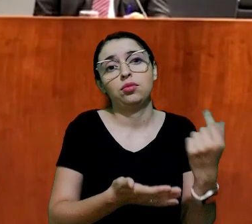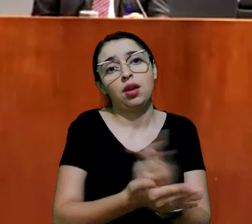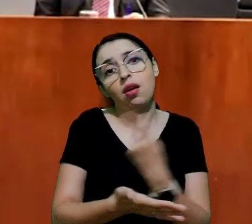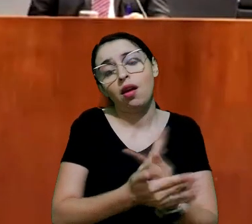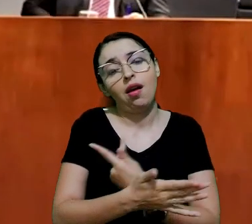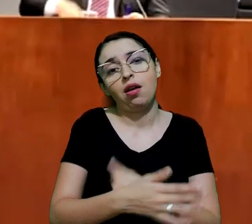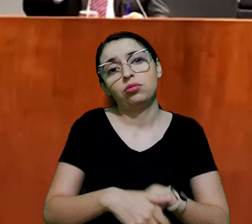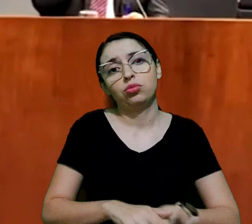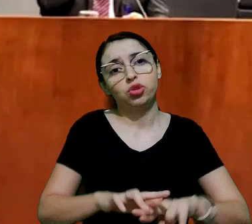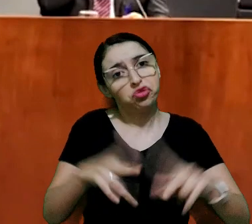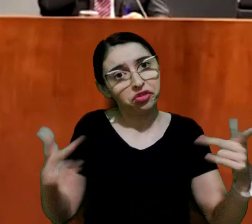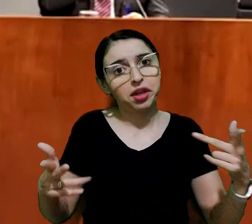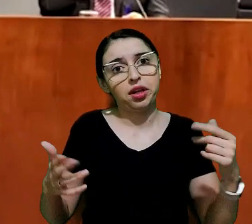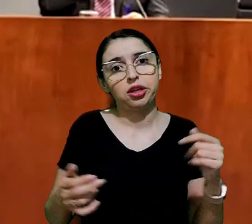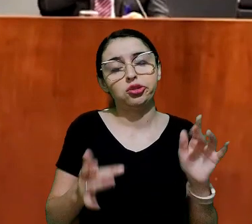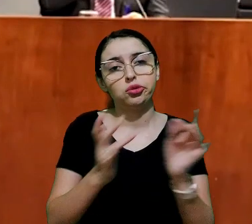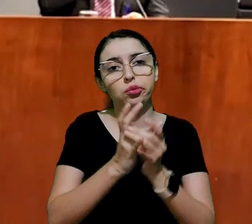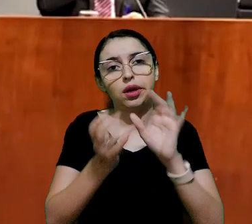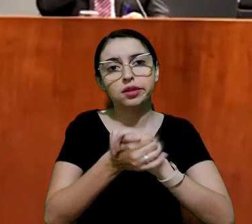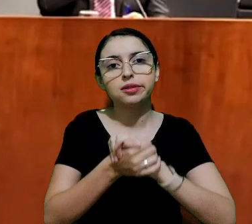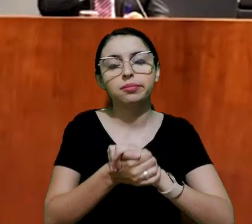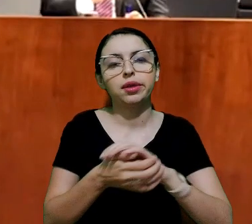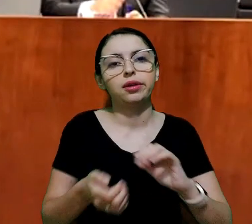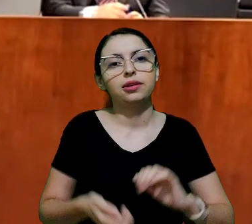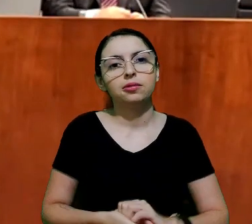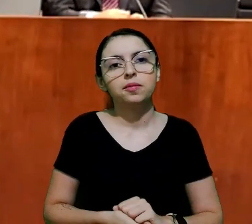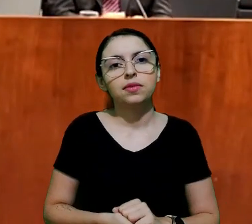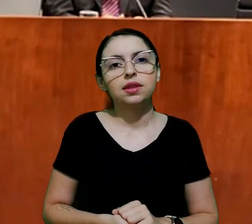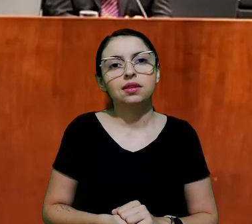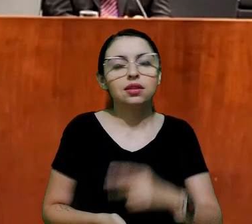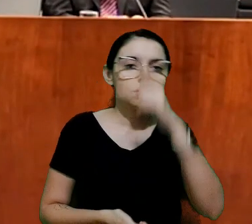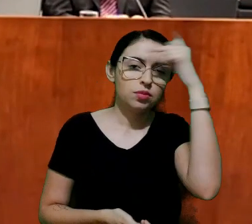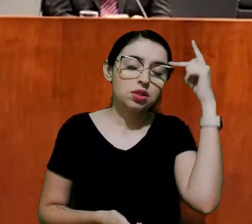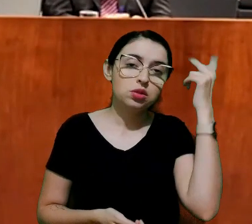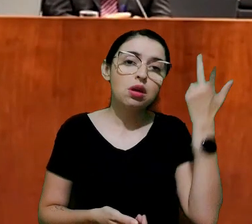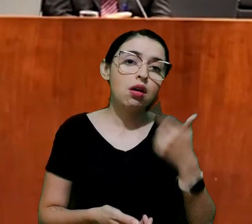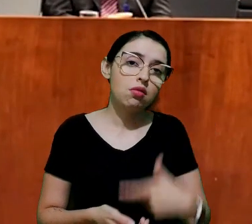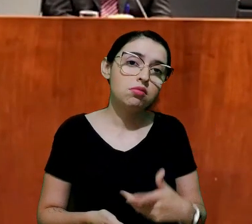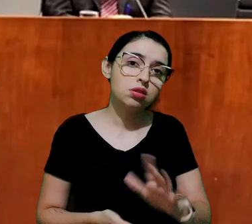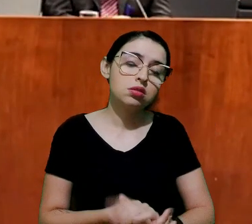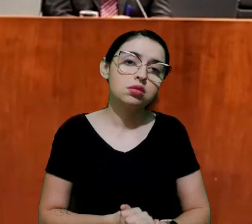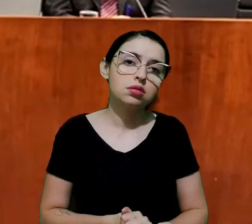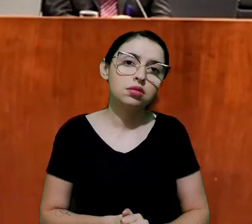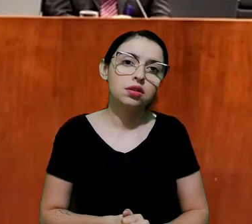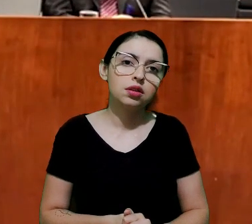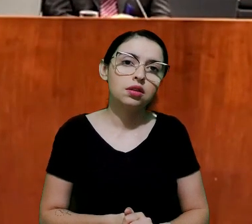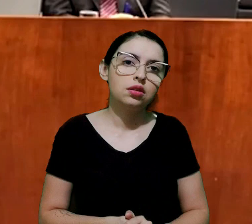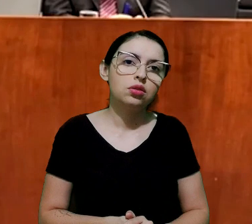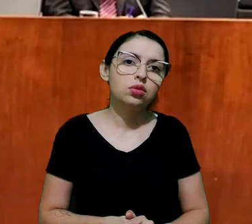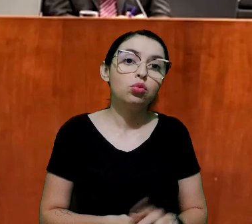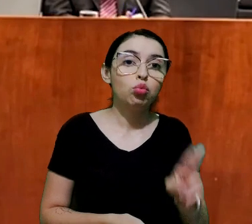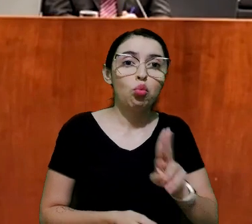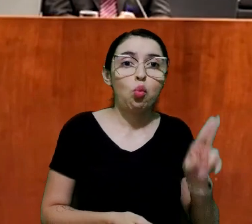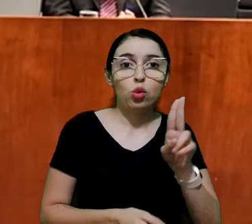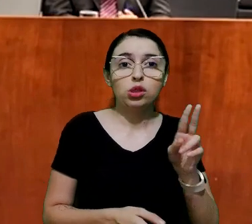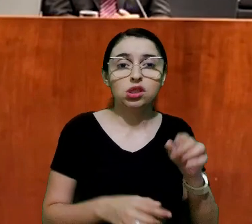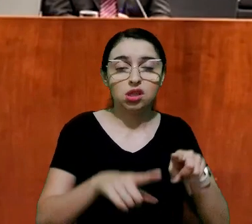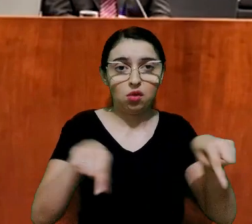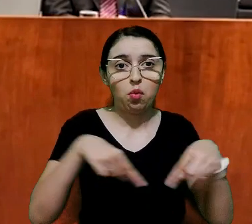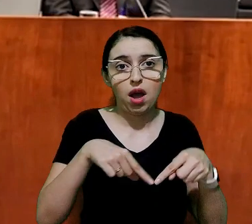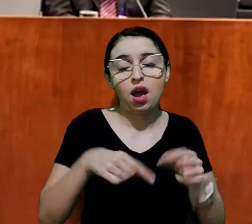casamento. É um pacto de pensionato. Quer dizer, você usa esse quarto, tem